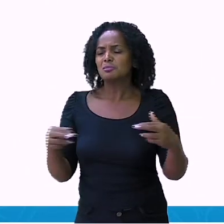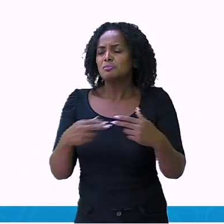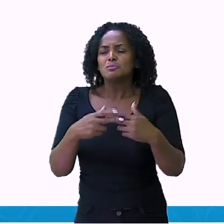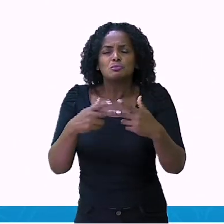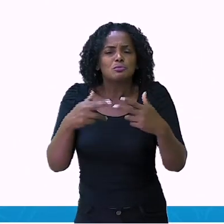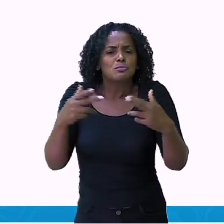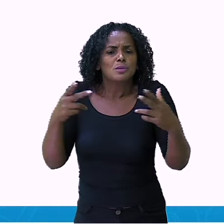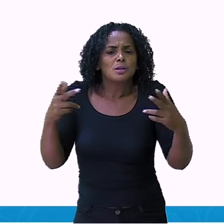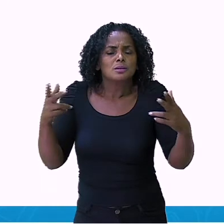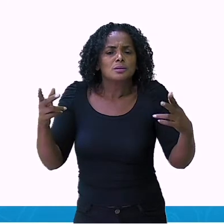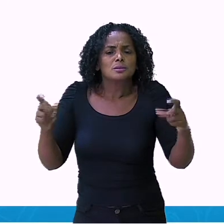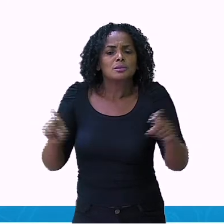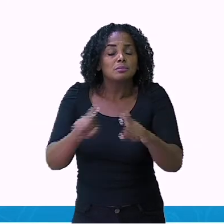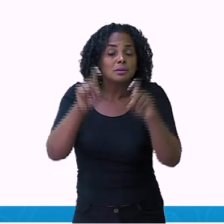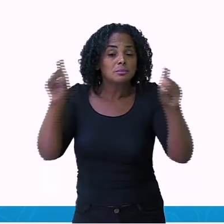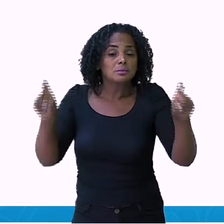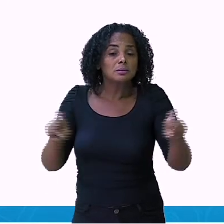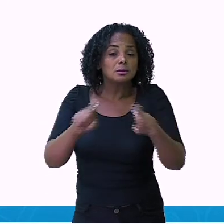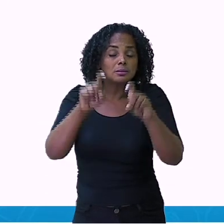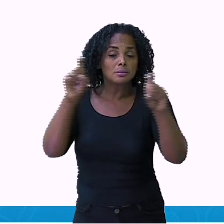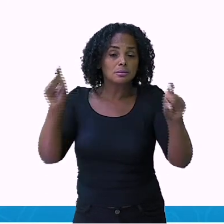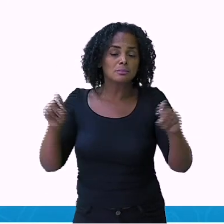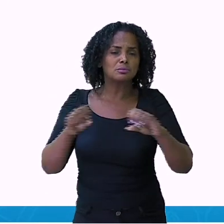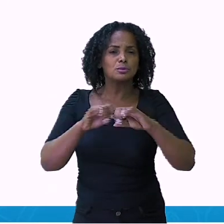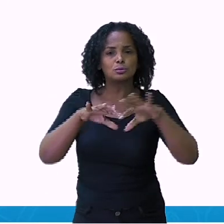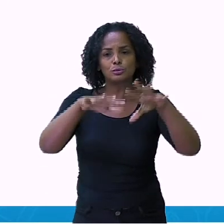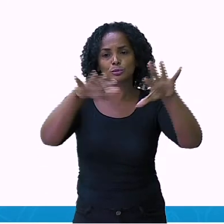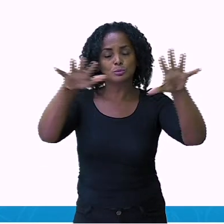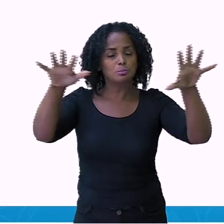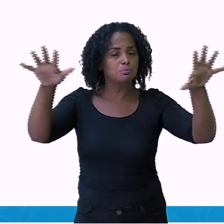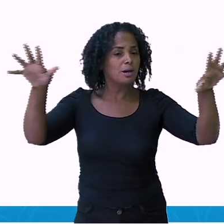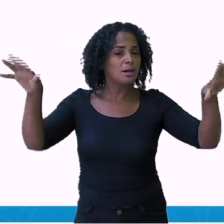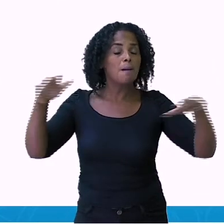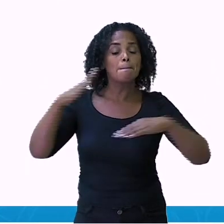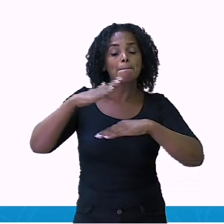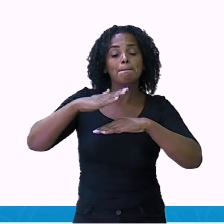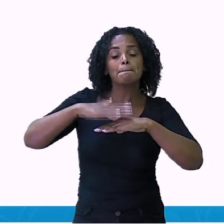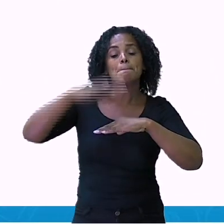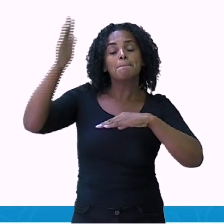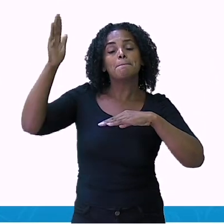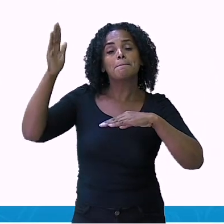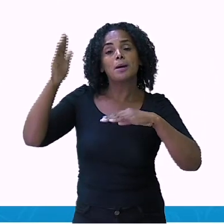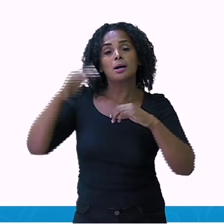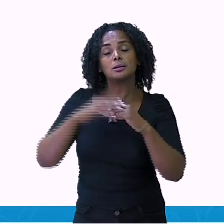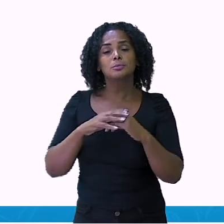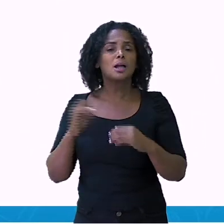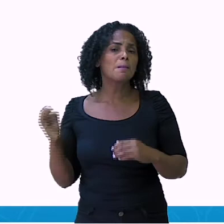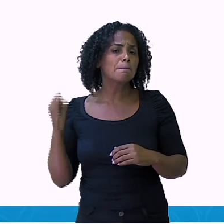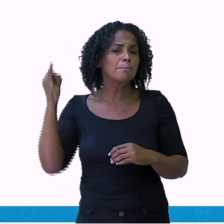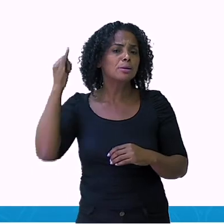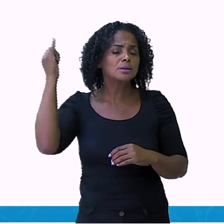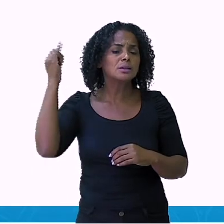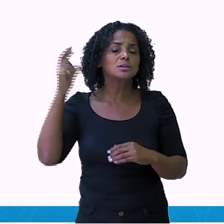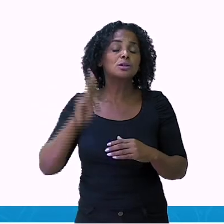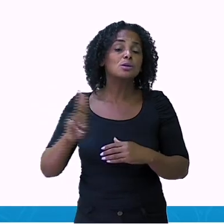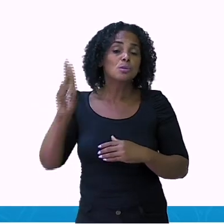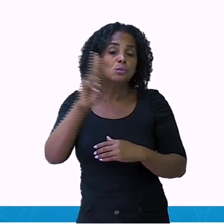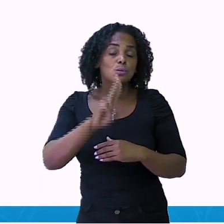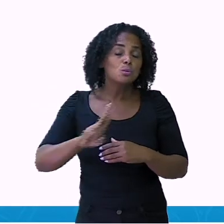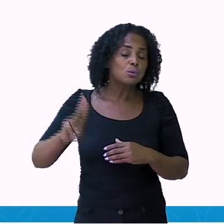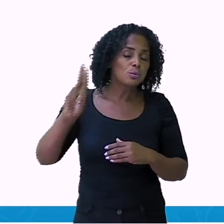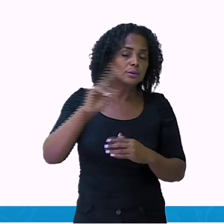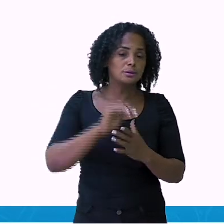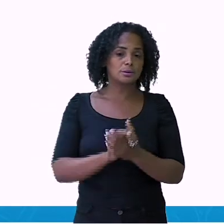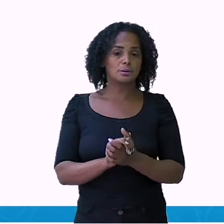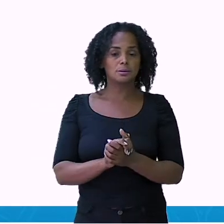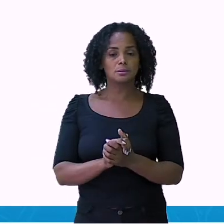possibilidades do comércio digital que se espalha aí cada vez mais, porque é uma ferramenta que todo mundo hoje, a grande